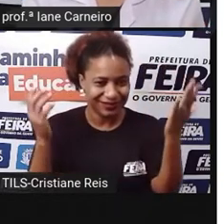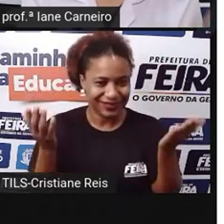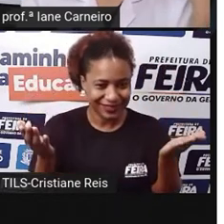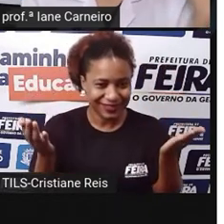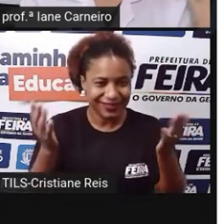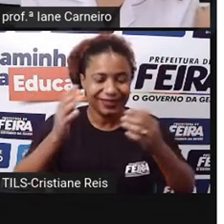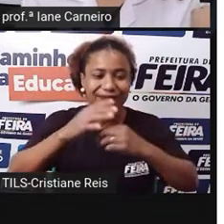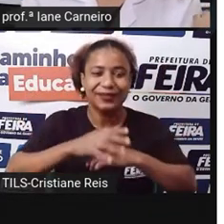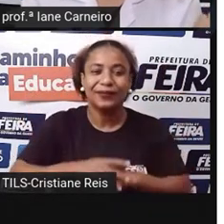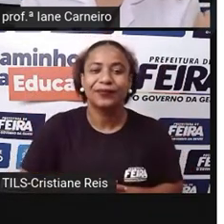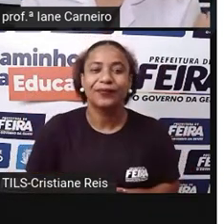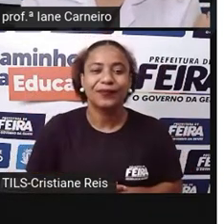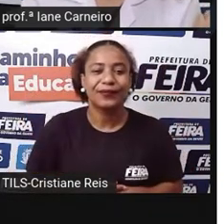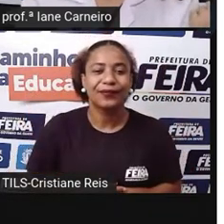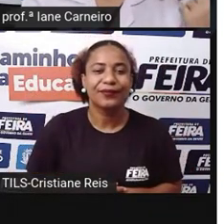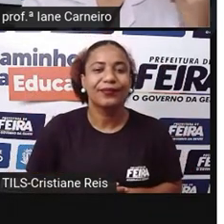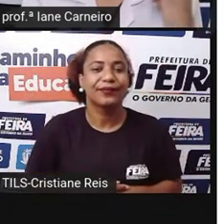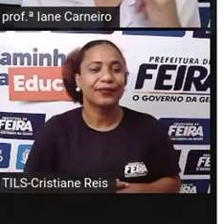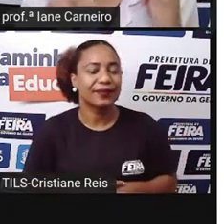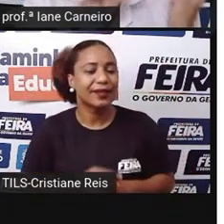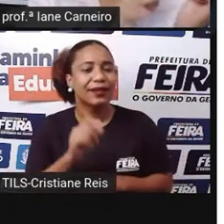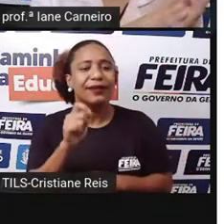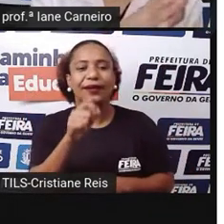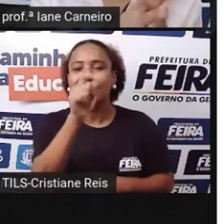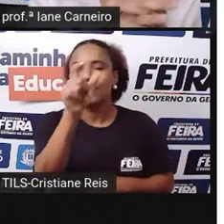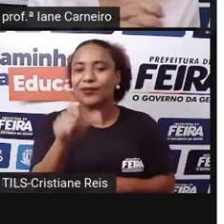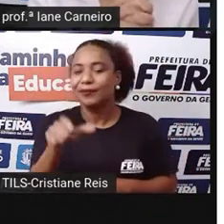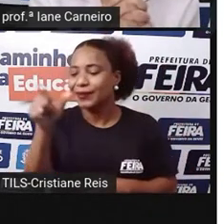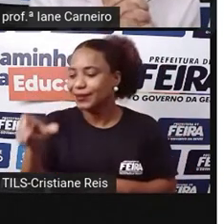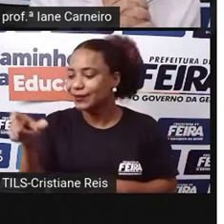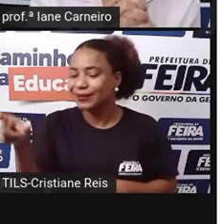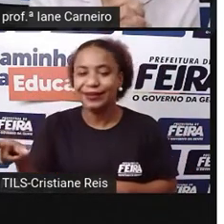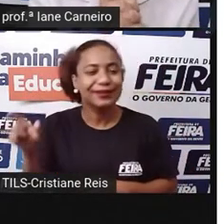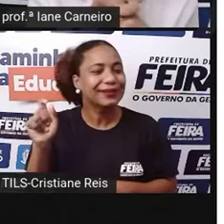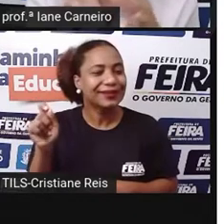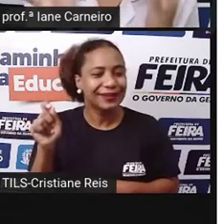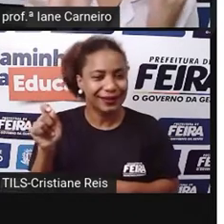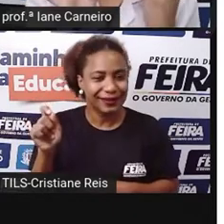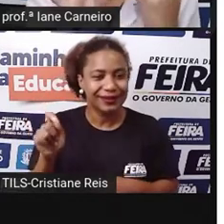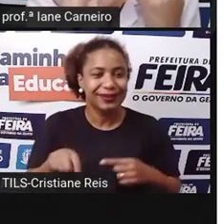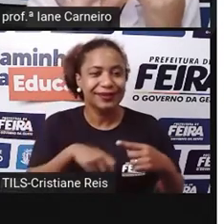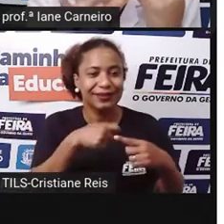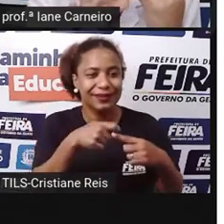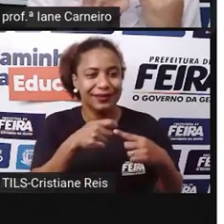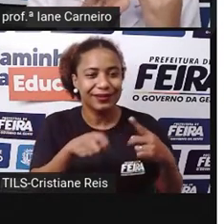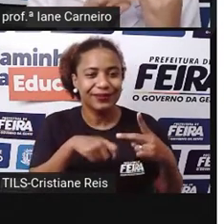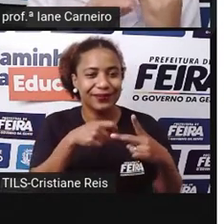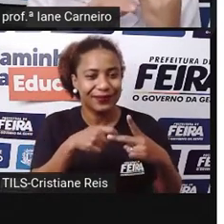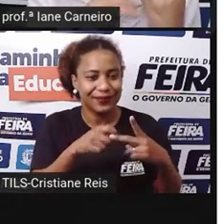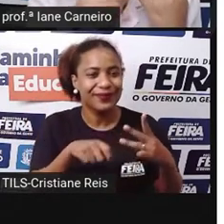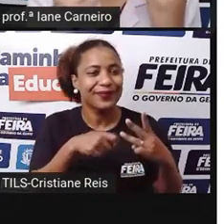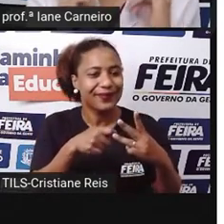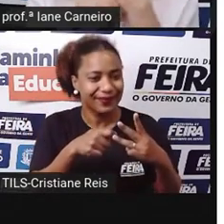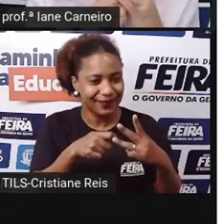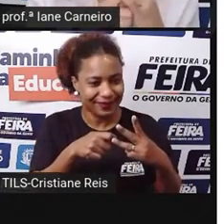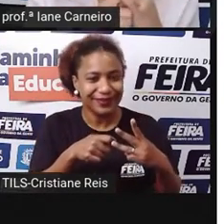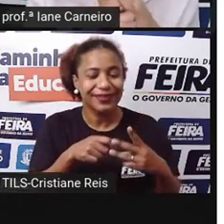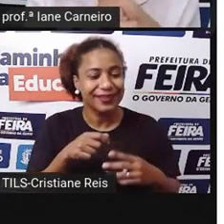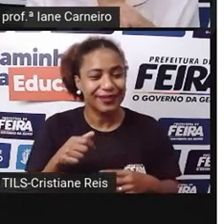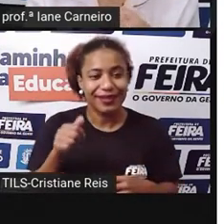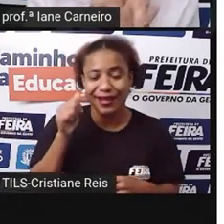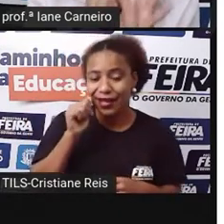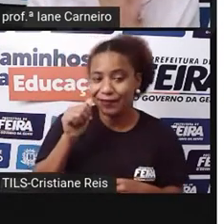e os personagens dessa história da Chapeuzinho, né? A gente viu aí, a Pro acabou de falar para vocês, a gente viu que a menina, né? Que não tem um